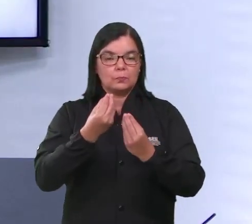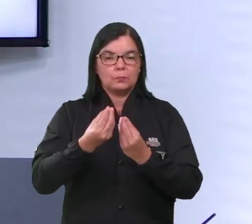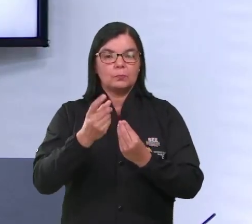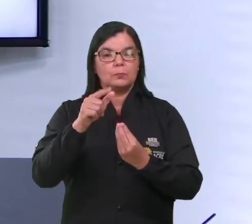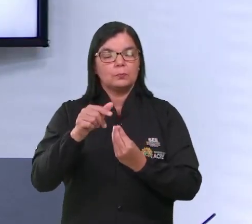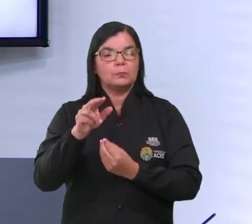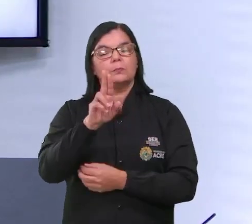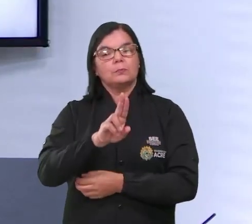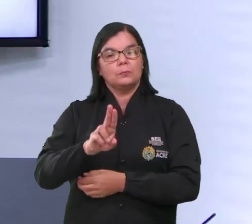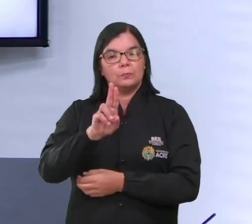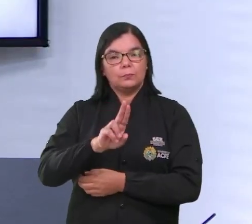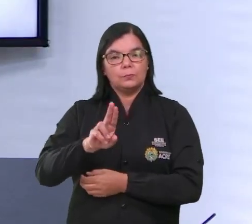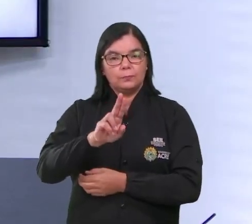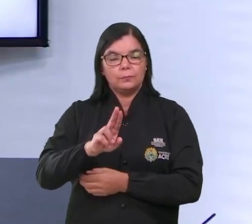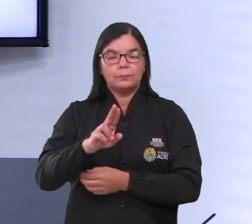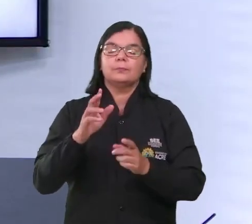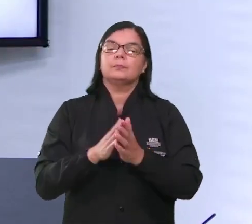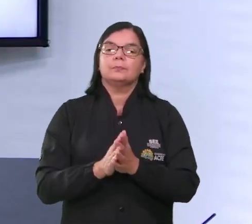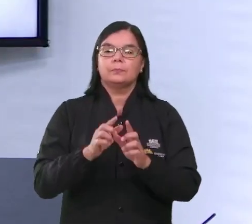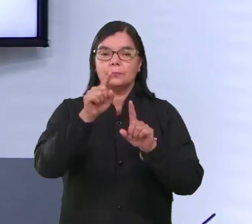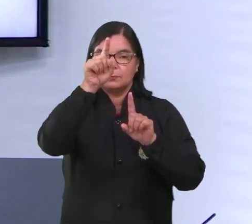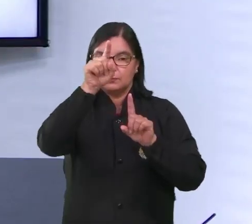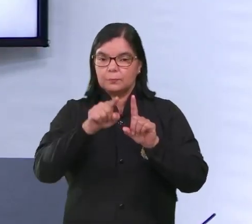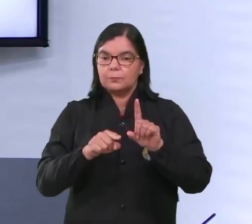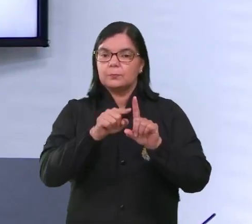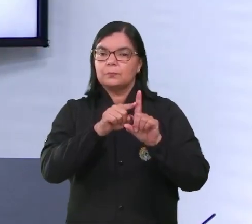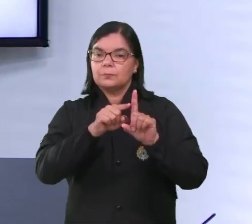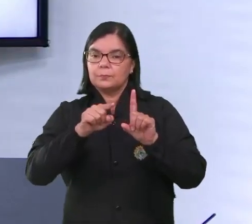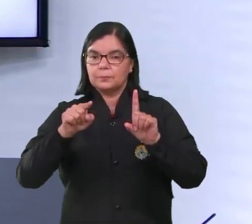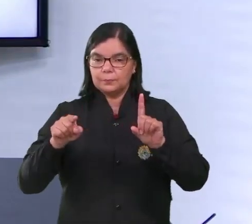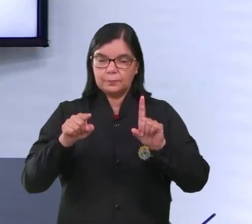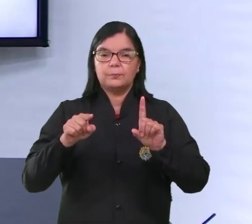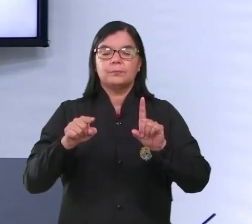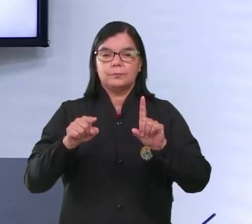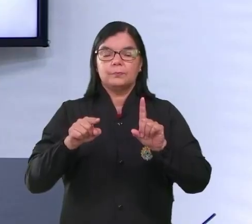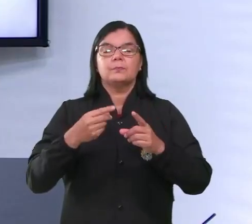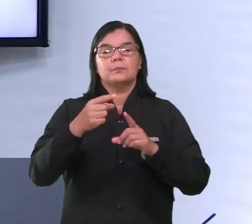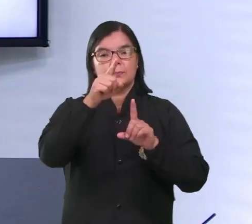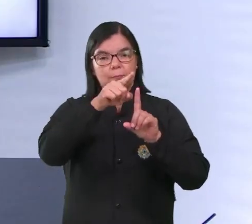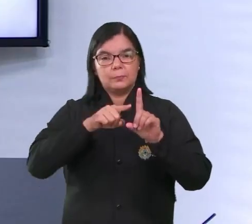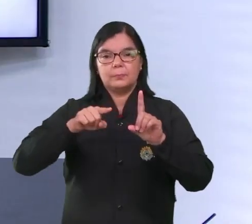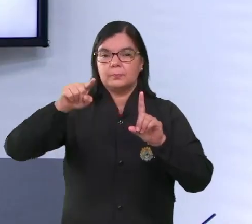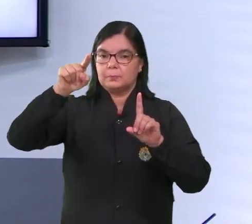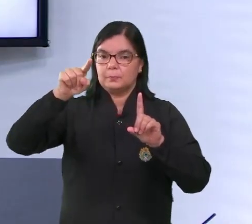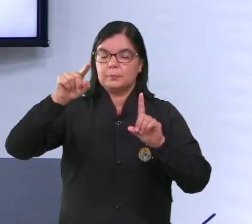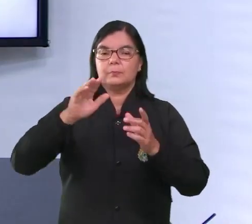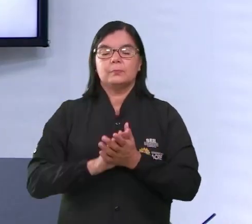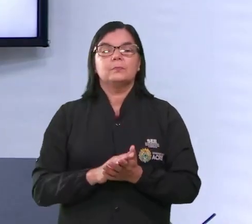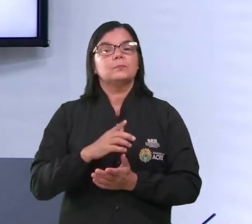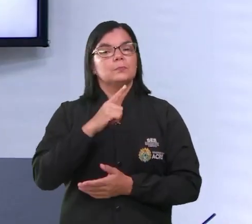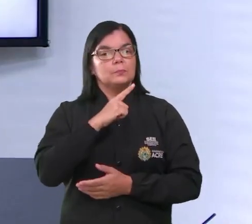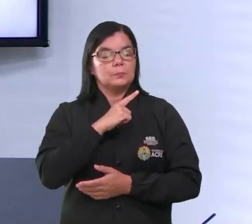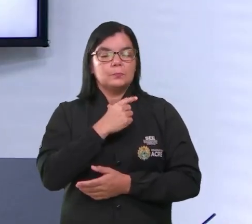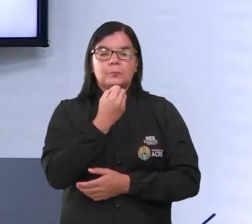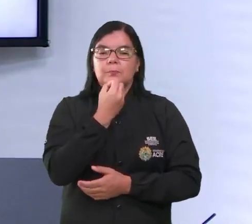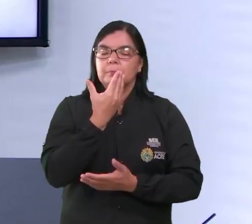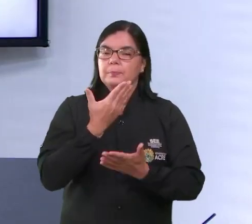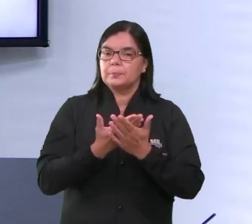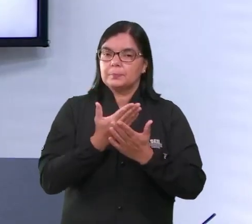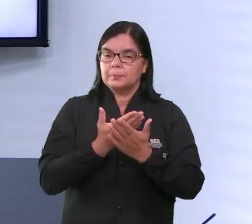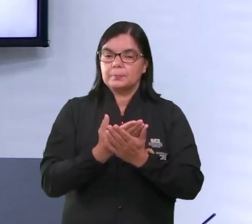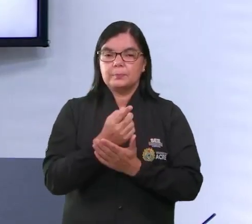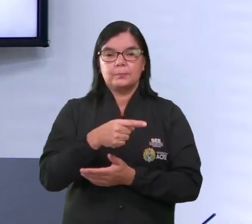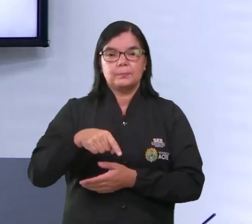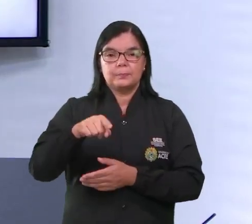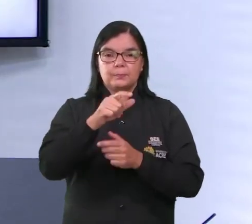a sua reta, a parábola, no caso da função quadrática. Eu espero que nós tenhamos uma boa aula, que você